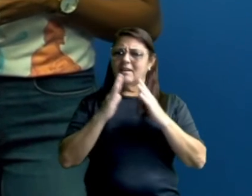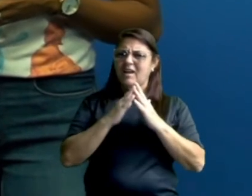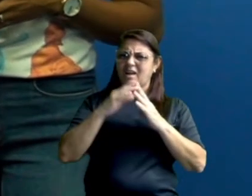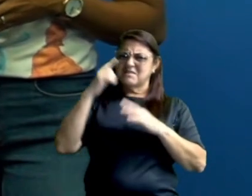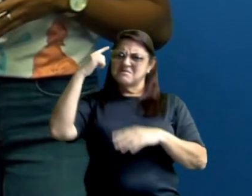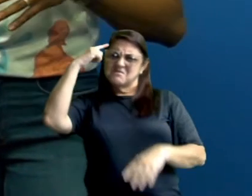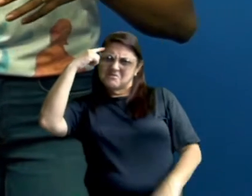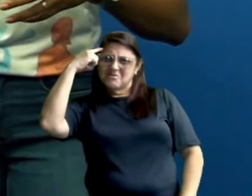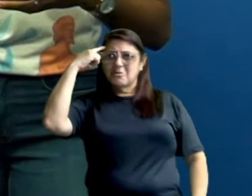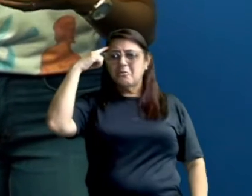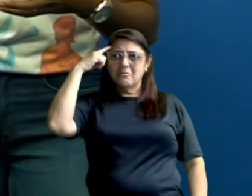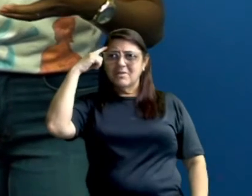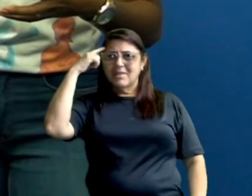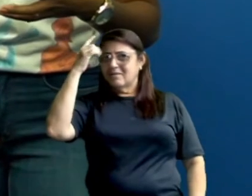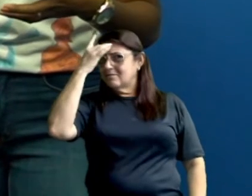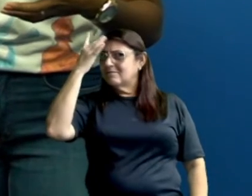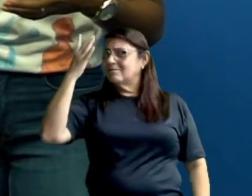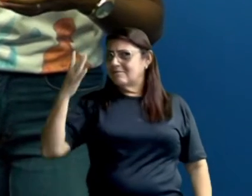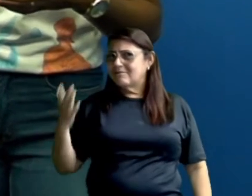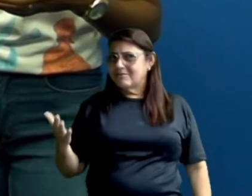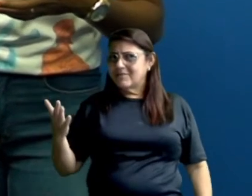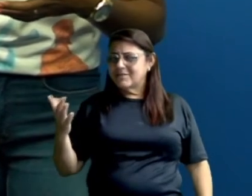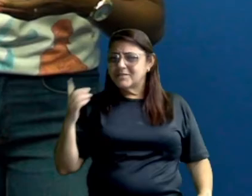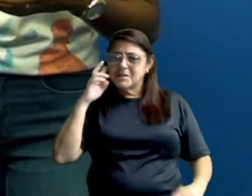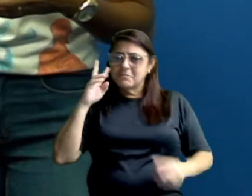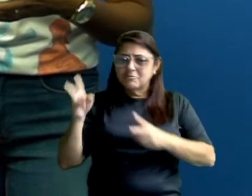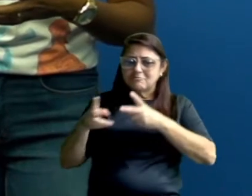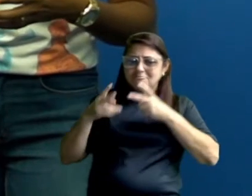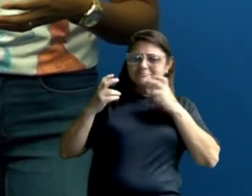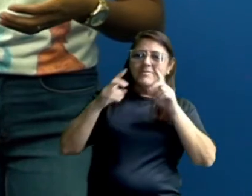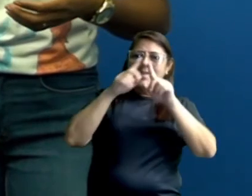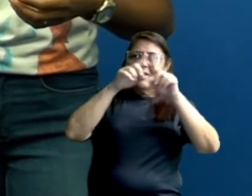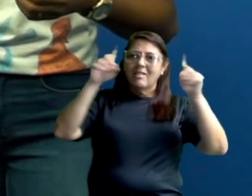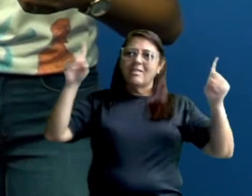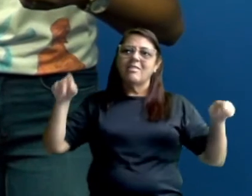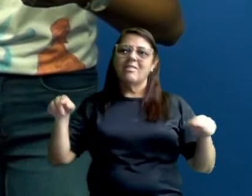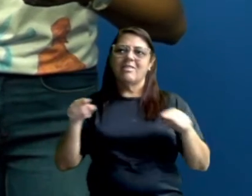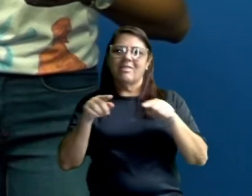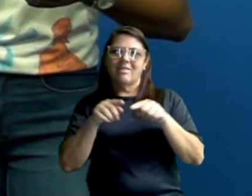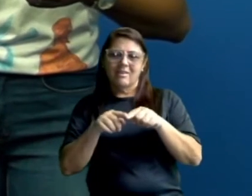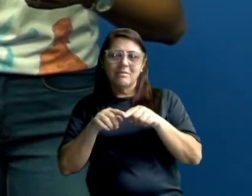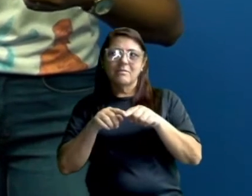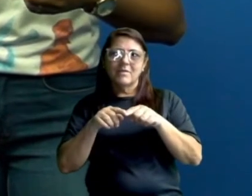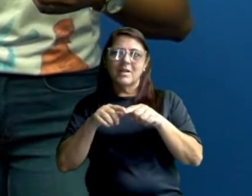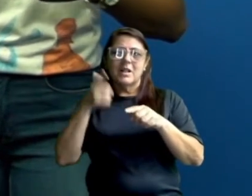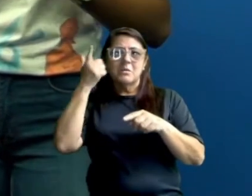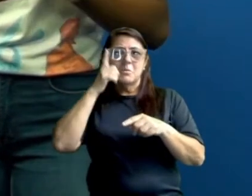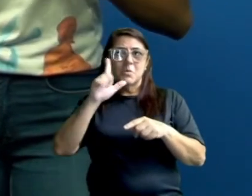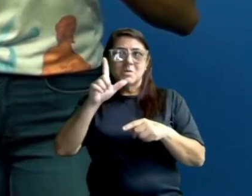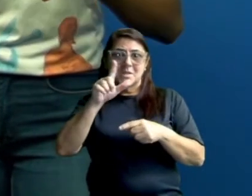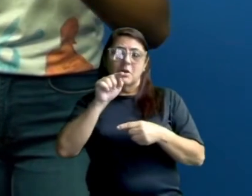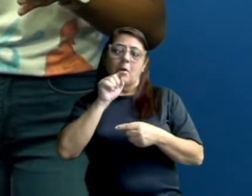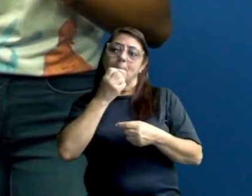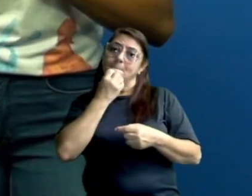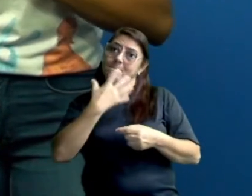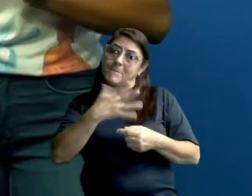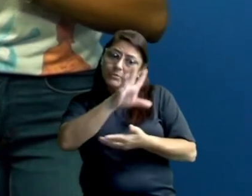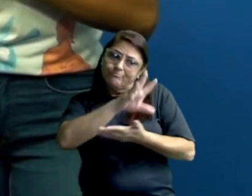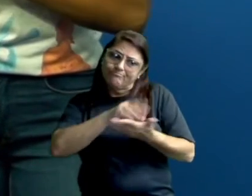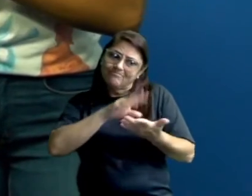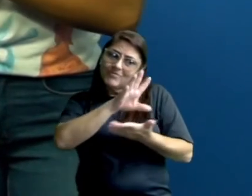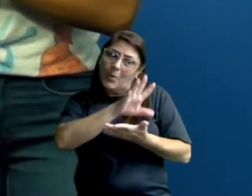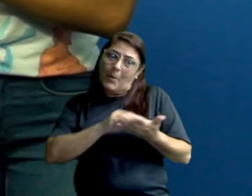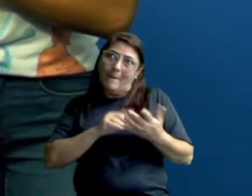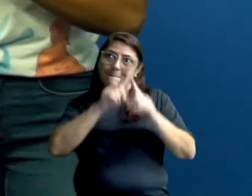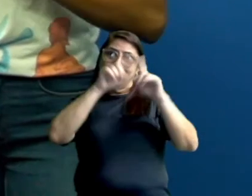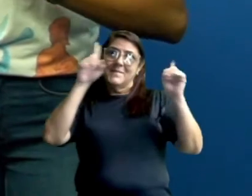alguma dúvida? Ficou mais fácil depois que a gente viu aquela tabela, depois que a gente conseguiu já visualizar